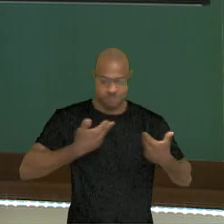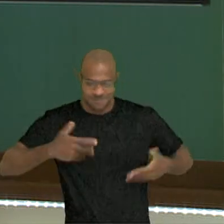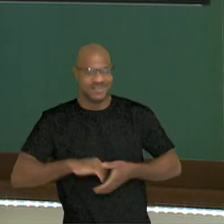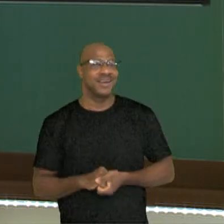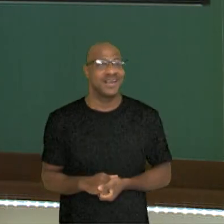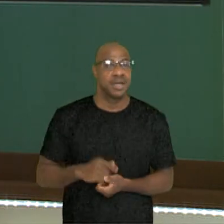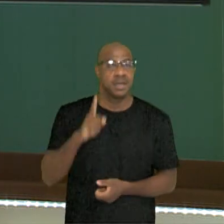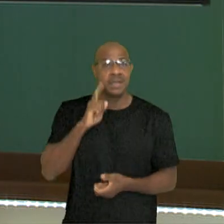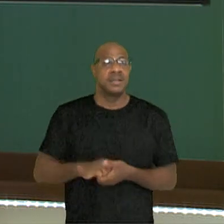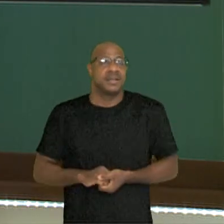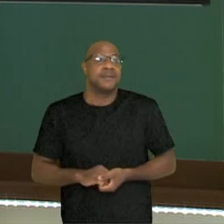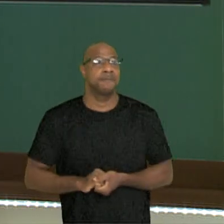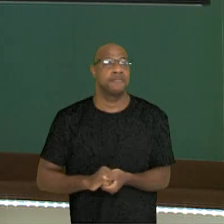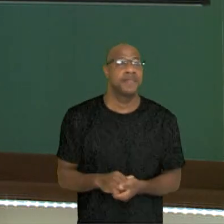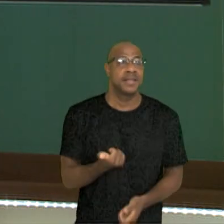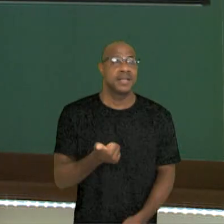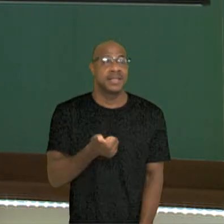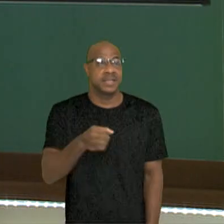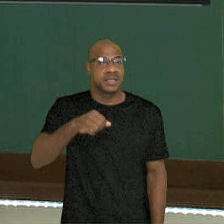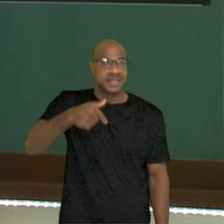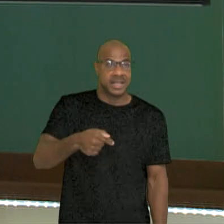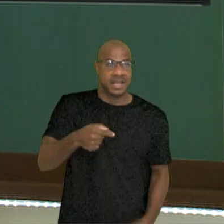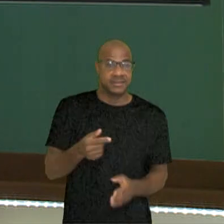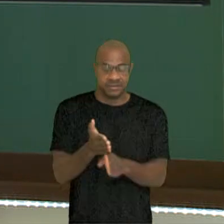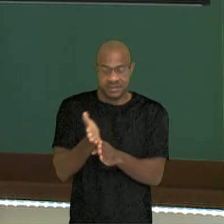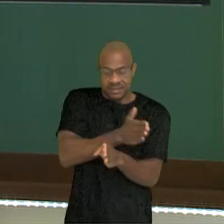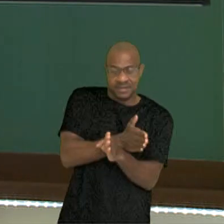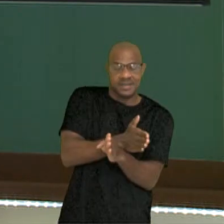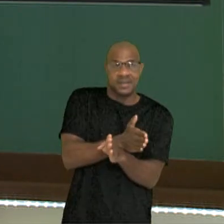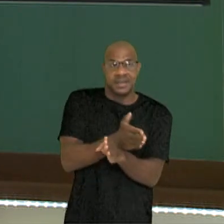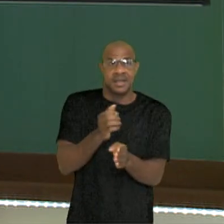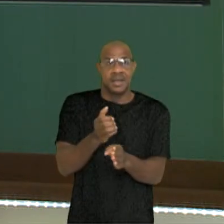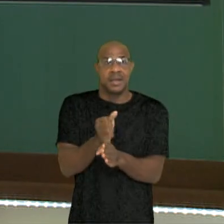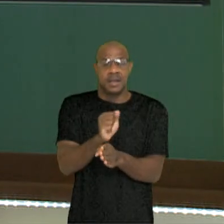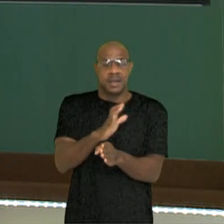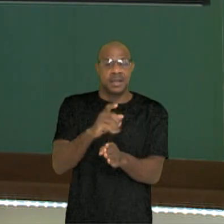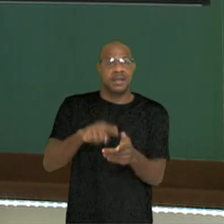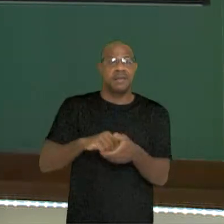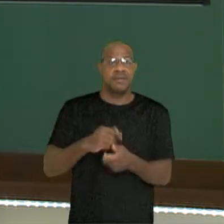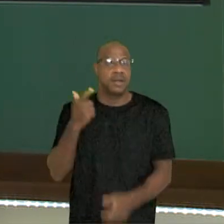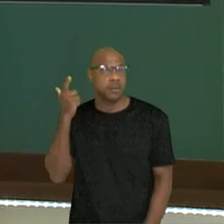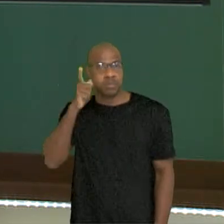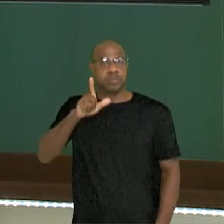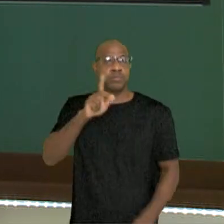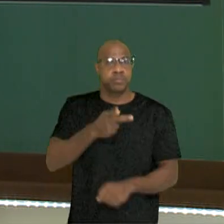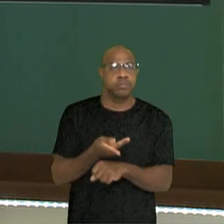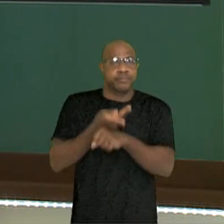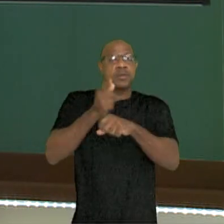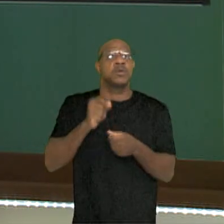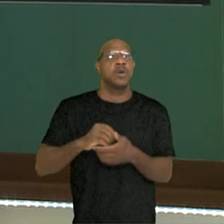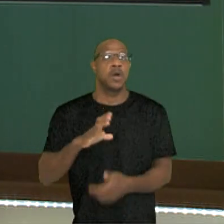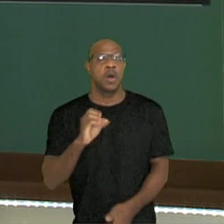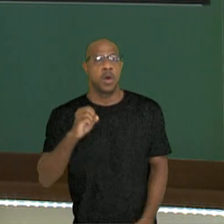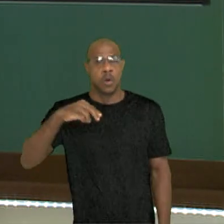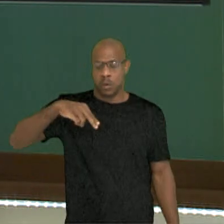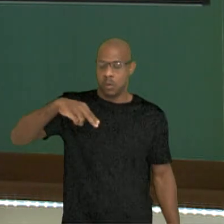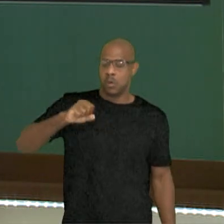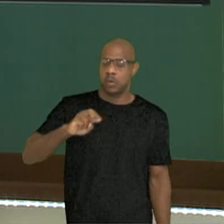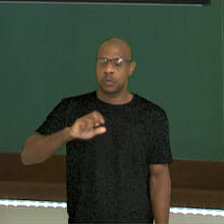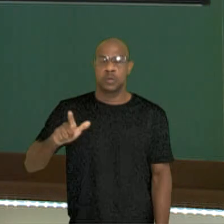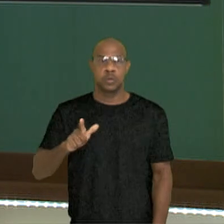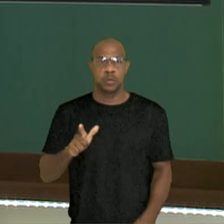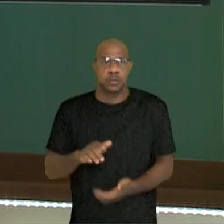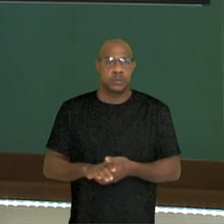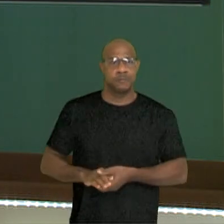107 a.C., o general Mário, então a gente vai ter um general, ele vai ser eleito cônsul, e ele vai ser eleito por muito tempo cônsul, ele vai ser